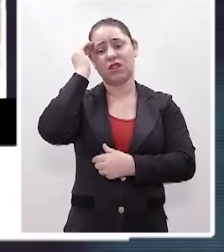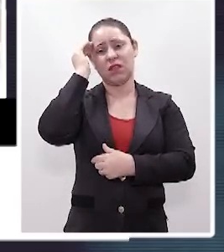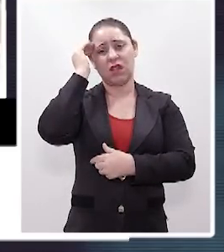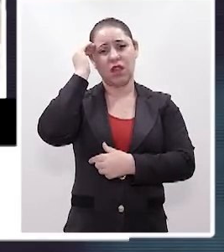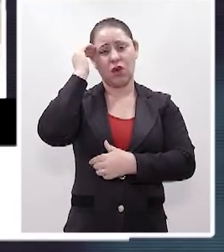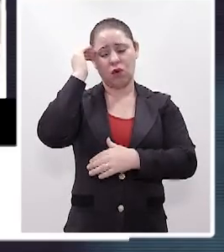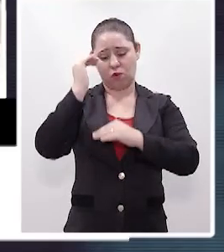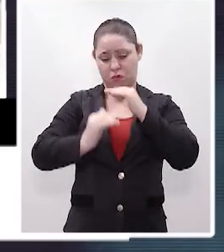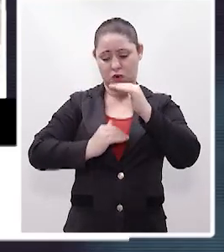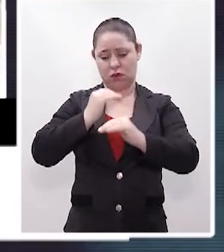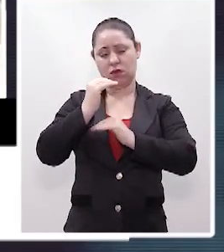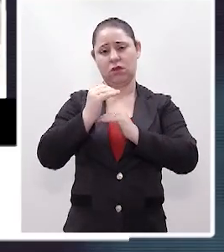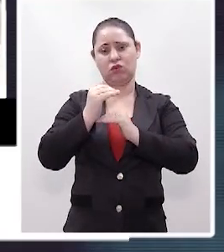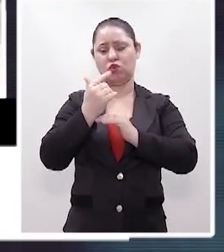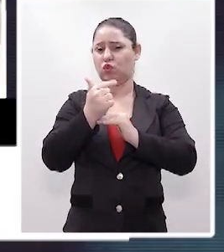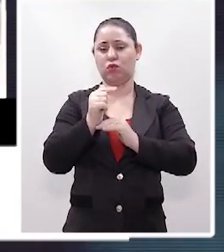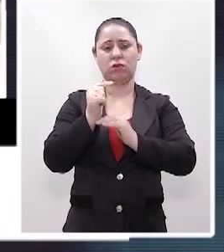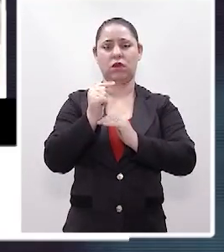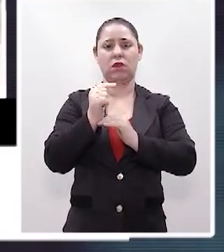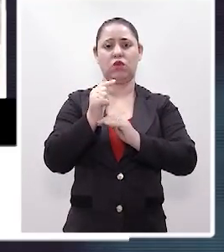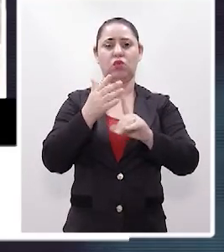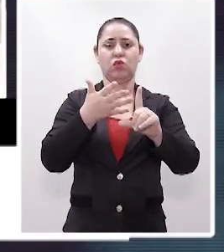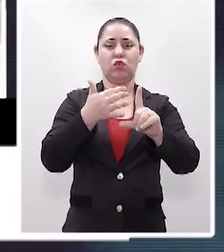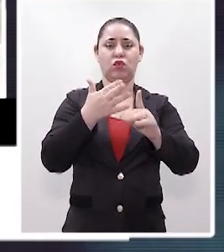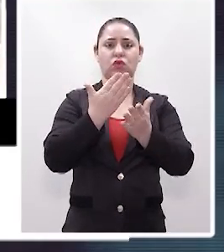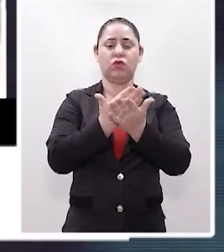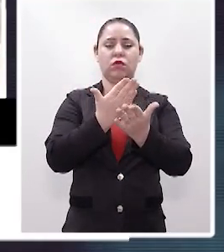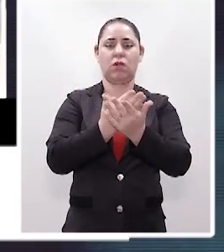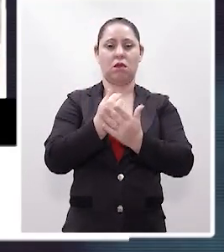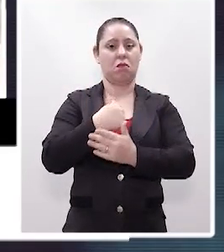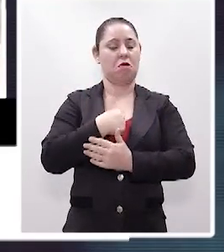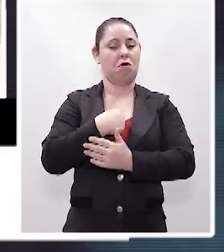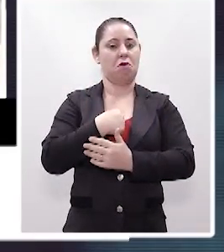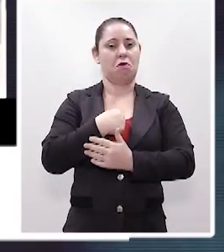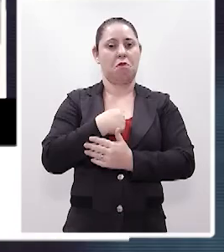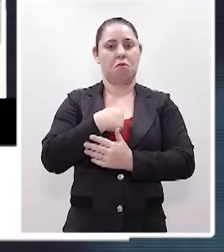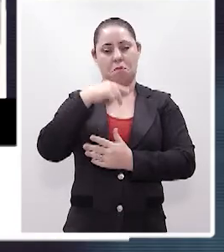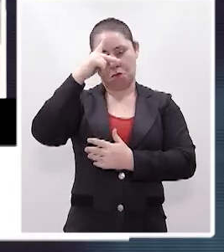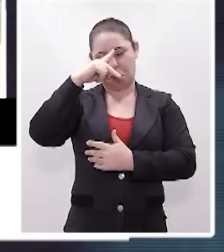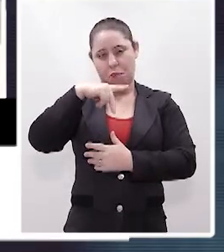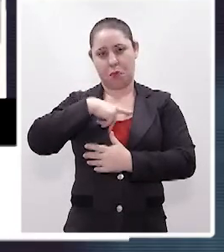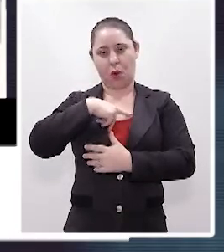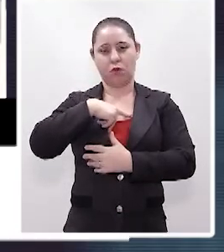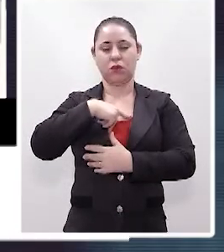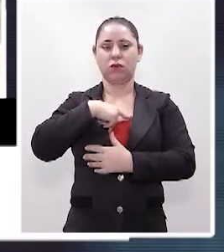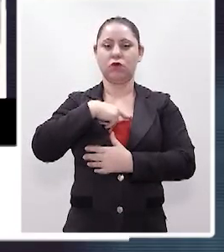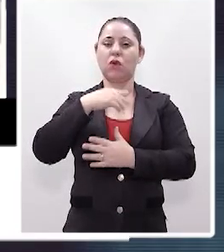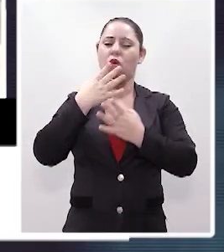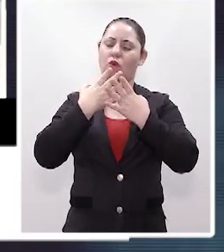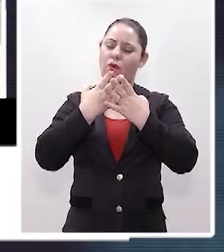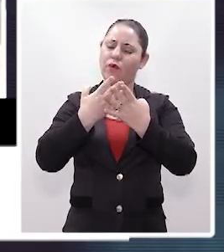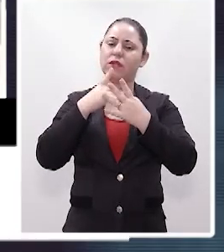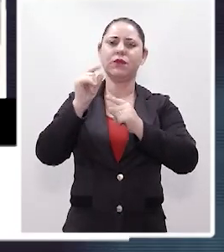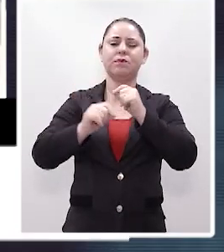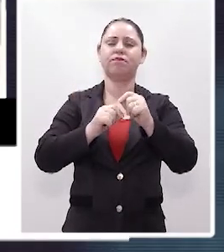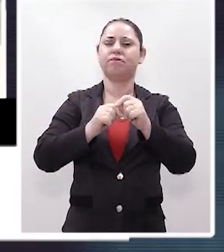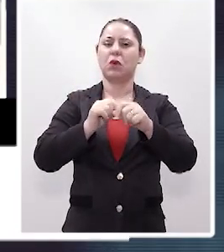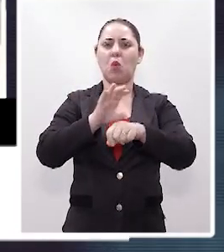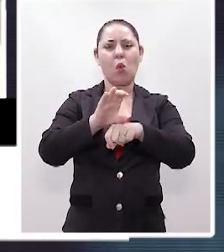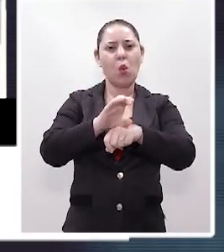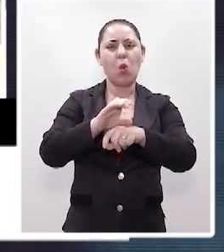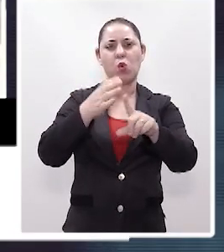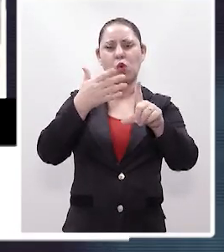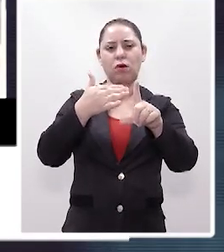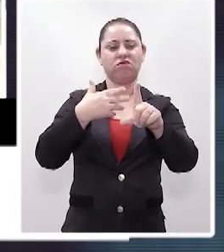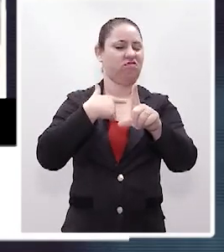entender esse processo de aula online, né? Eu mesma confesso que não gosto de fazer